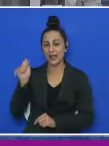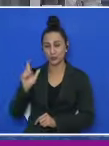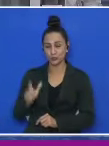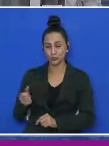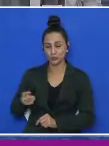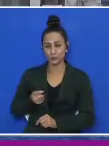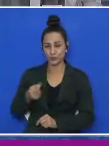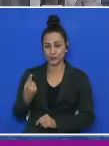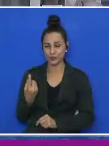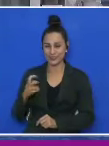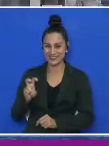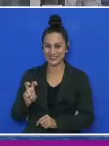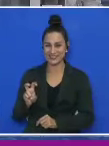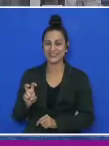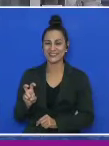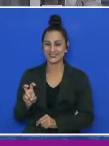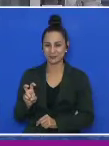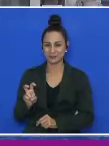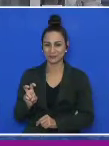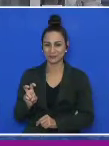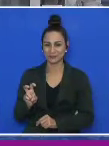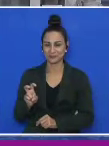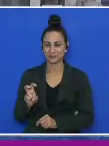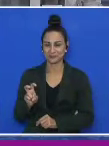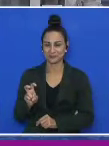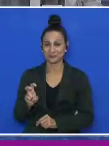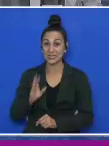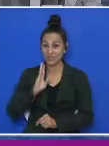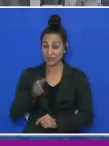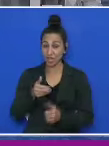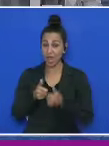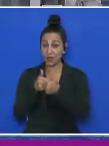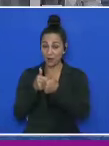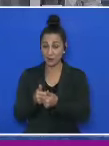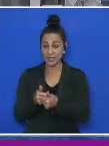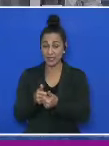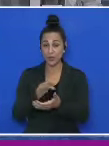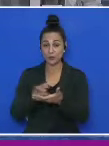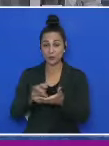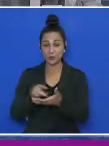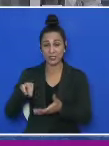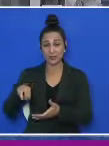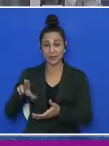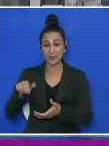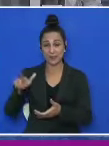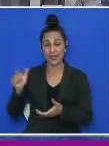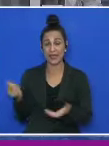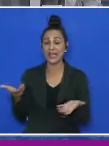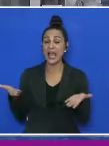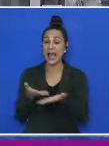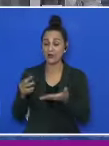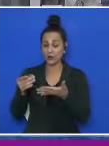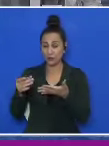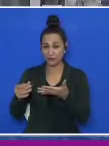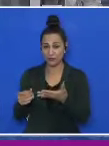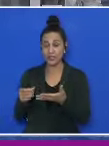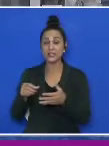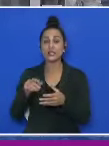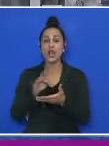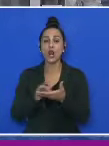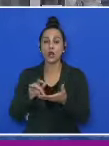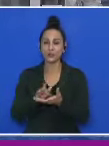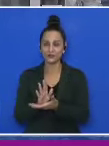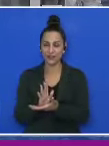15. Azul, 15. Já acompanhamos o sorteio da Mega Sena. Agora você conferindo Loto